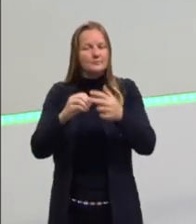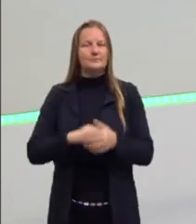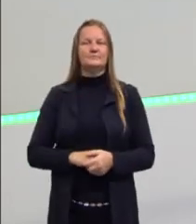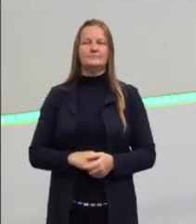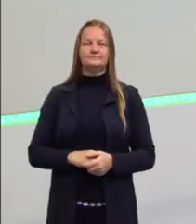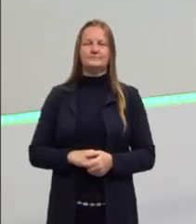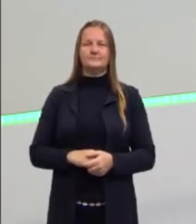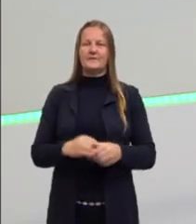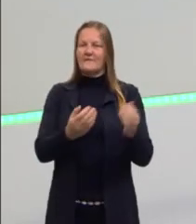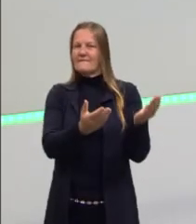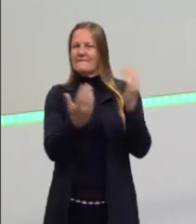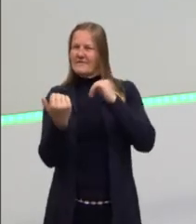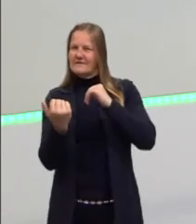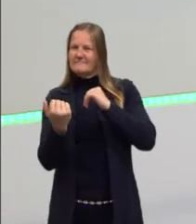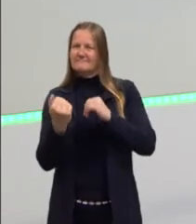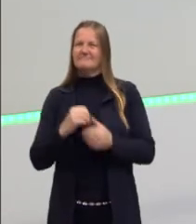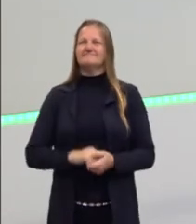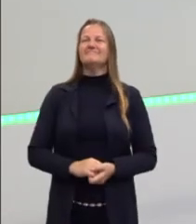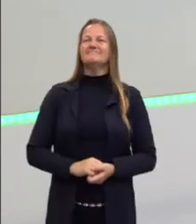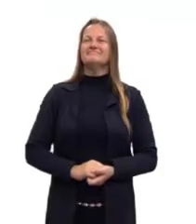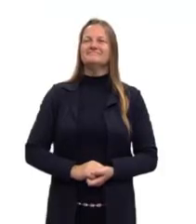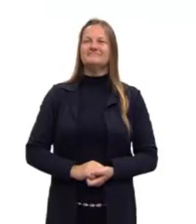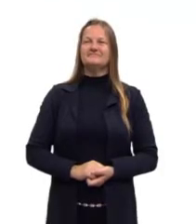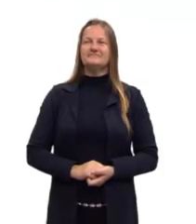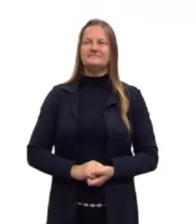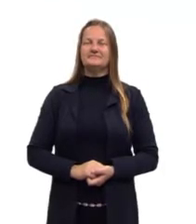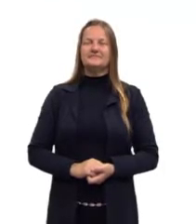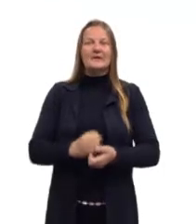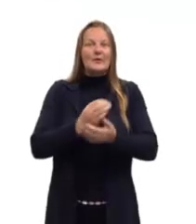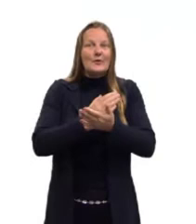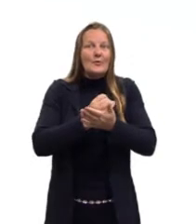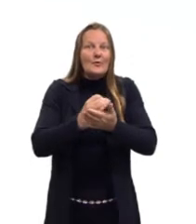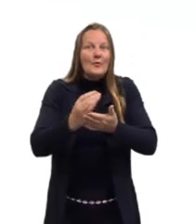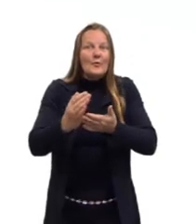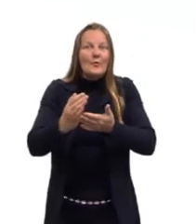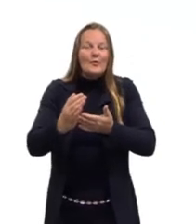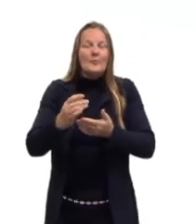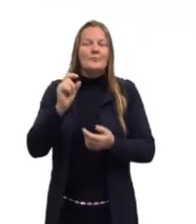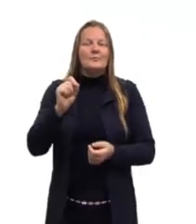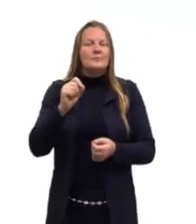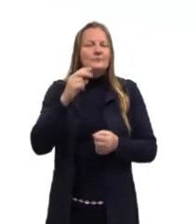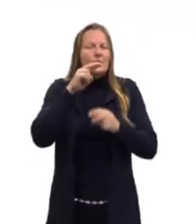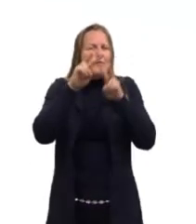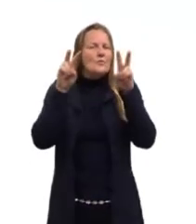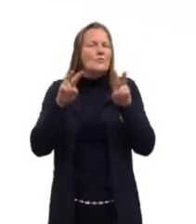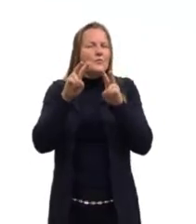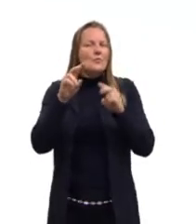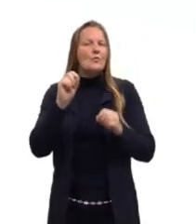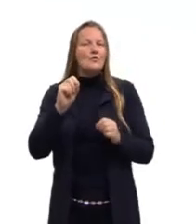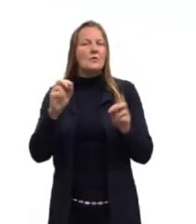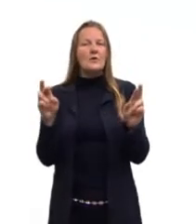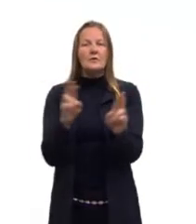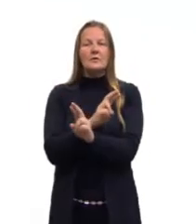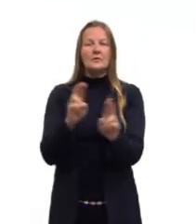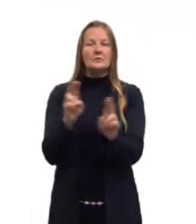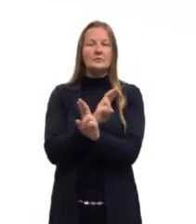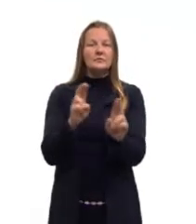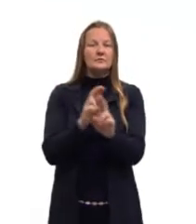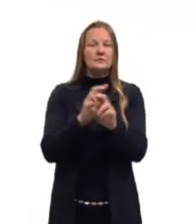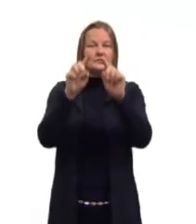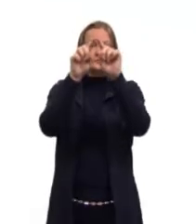vamos lá para nossa aula de hoje a gente vai dar início então vendo né O que que são as relações